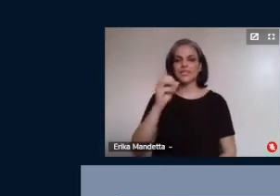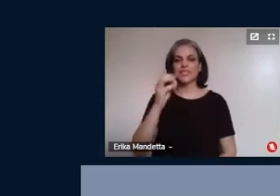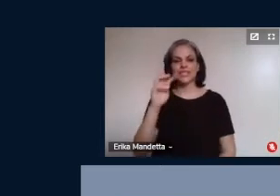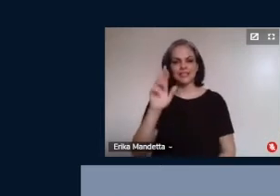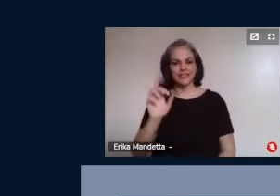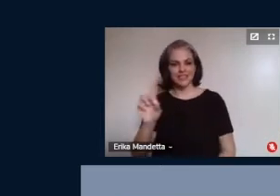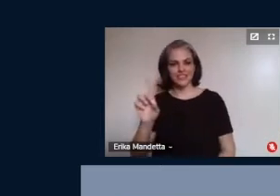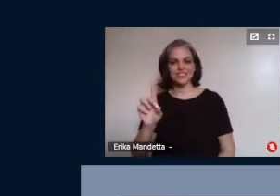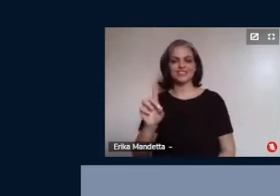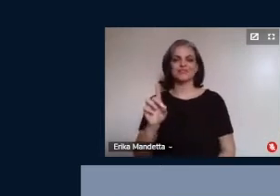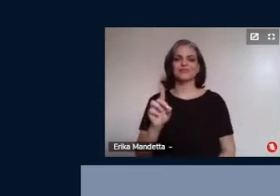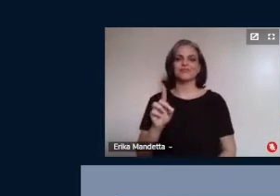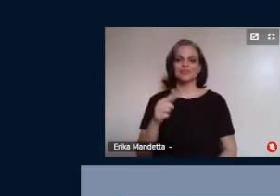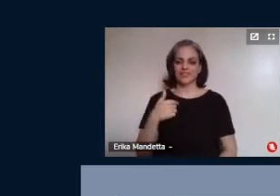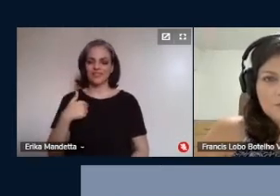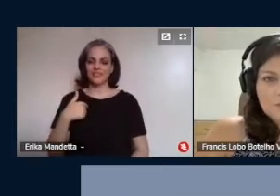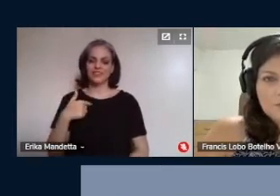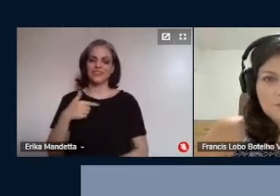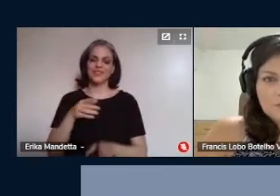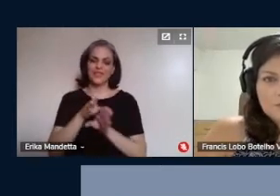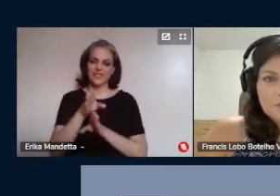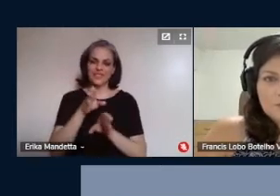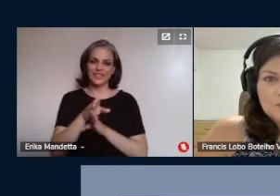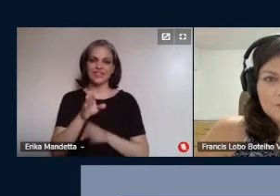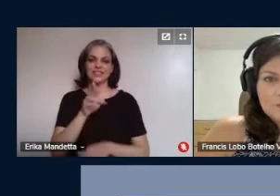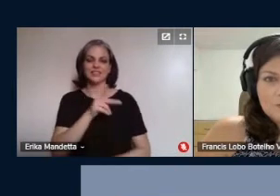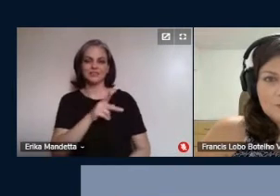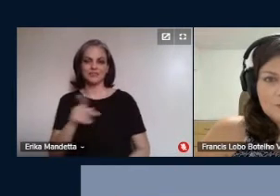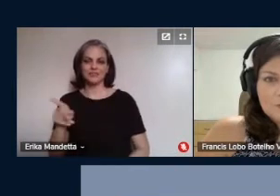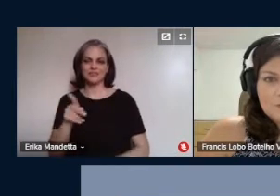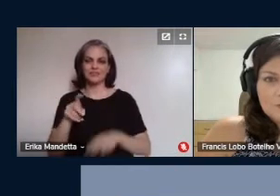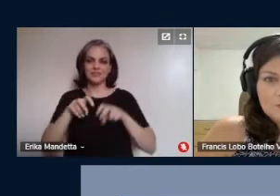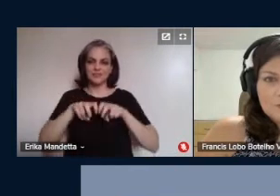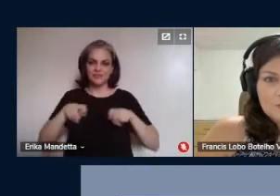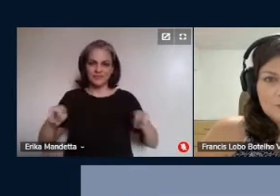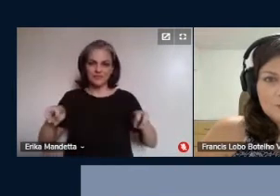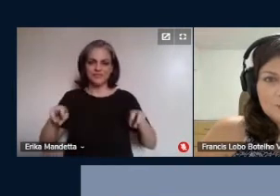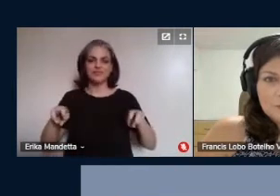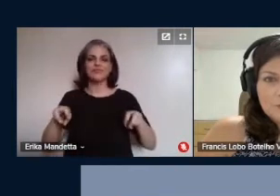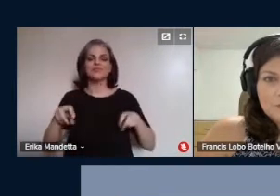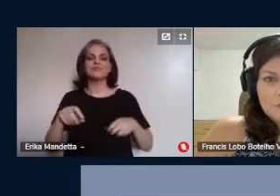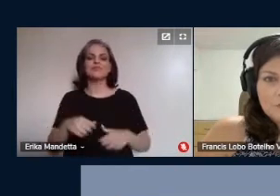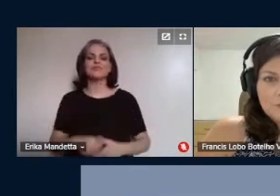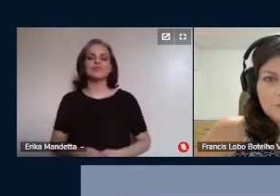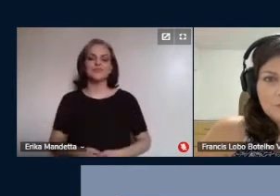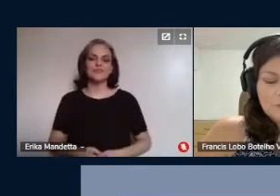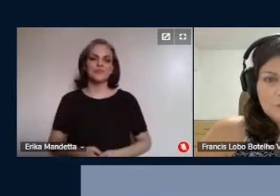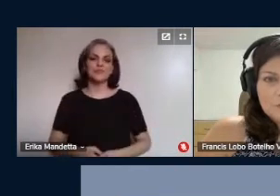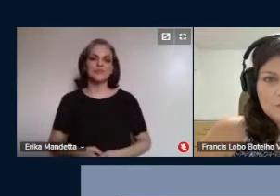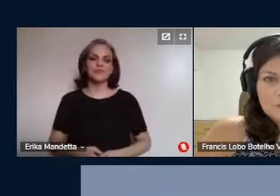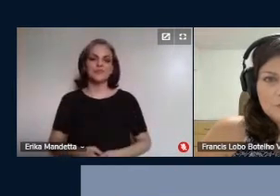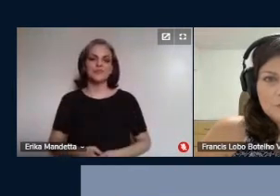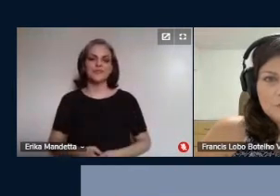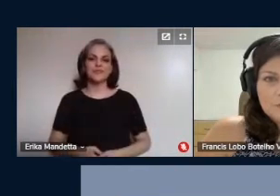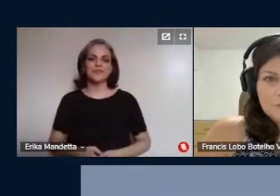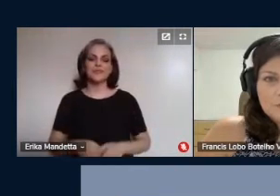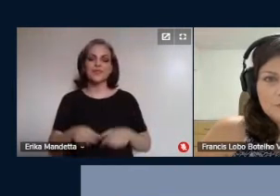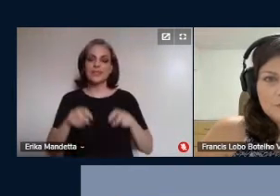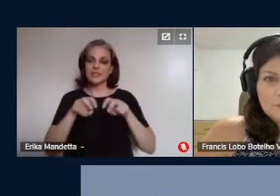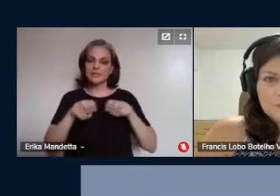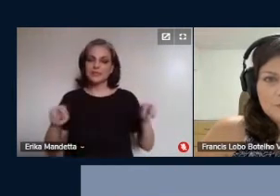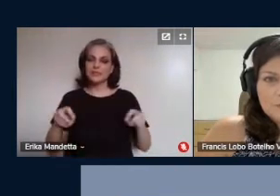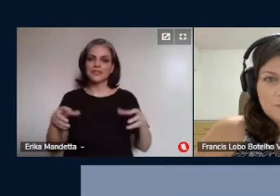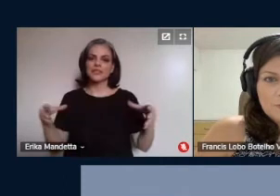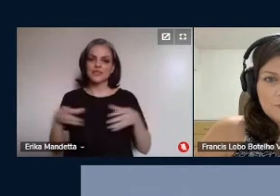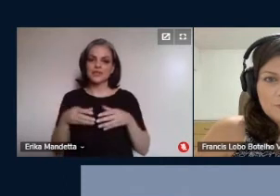aqui como orientadora e presidente da banca, a banca que nos reúne aqui para